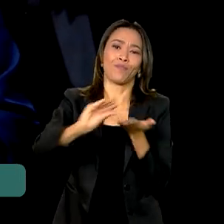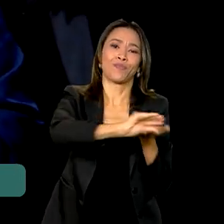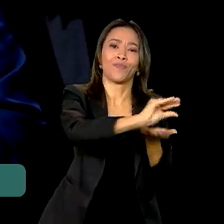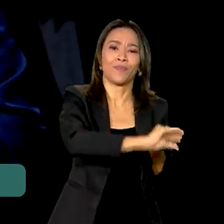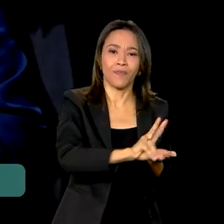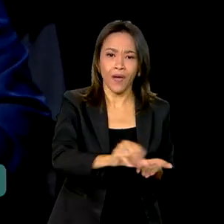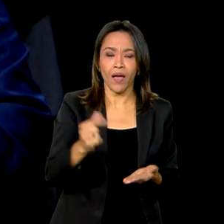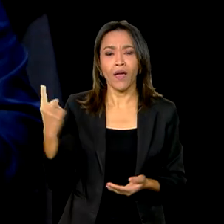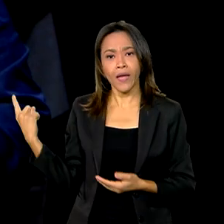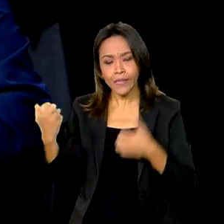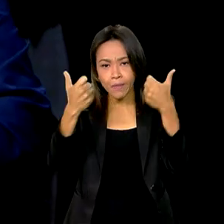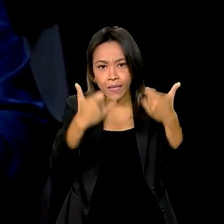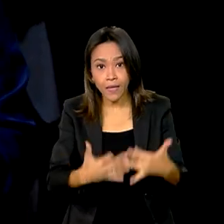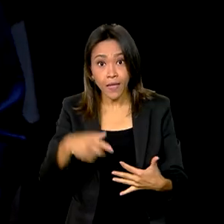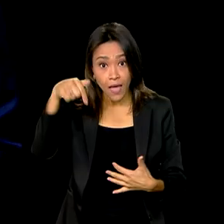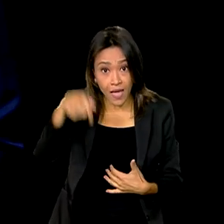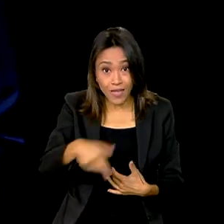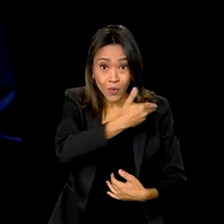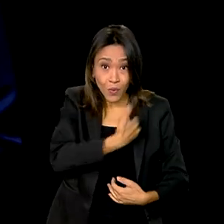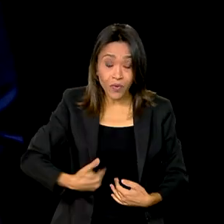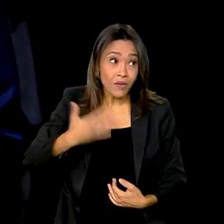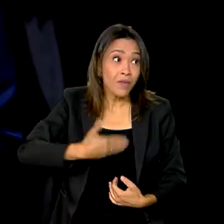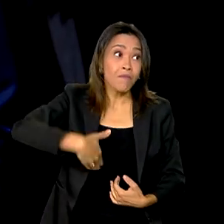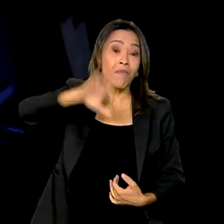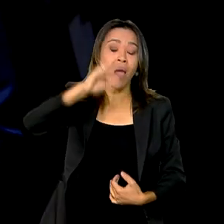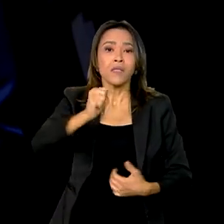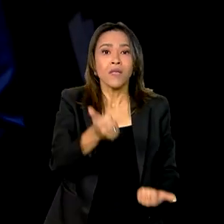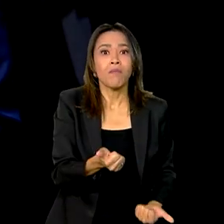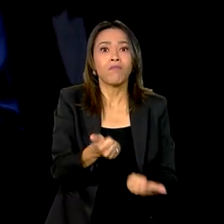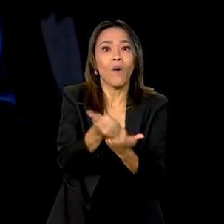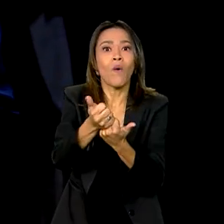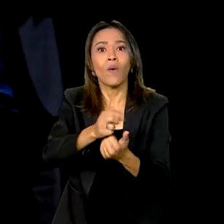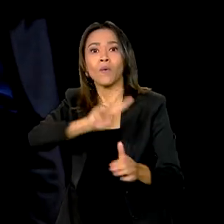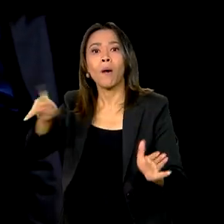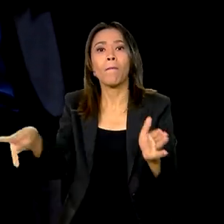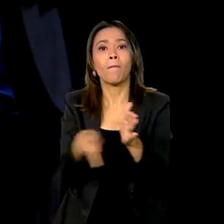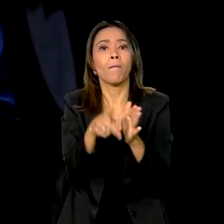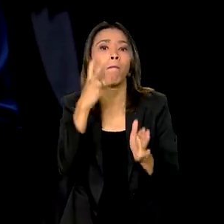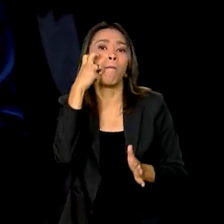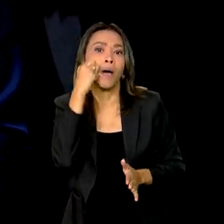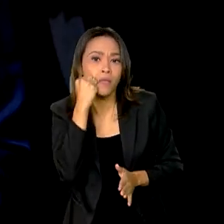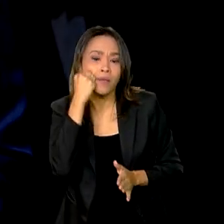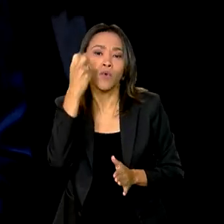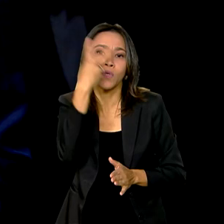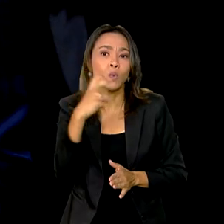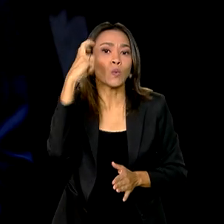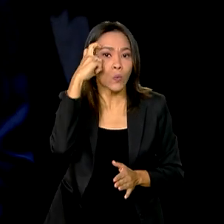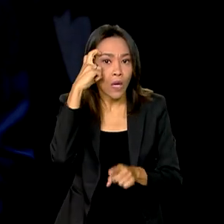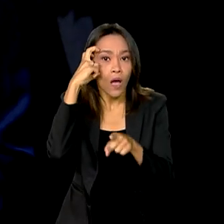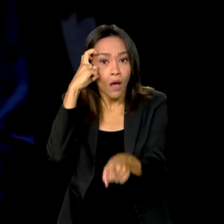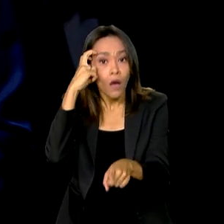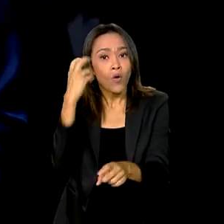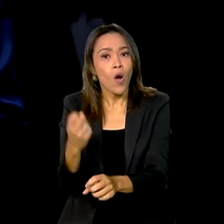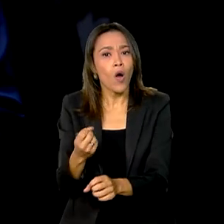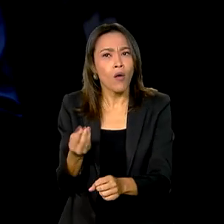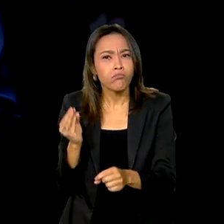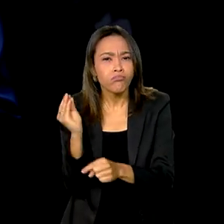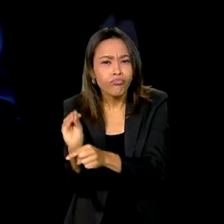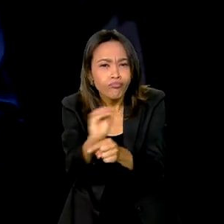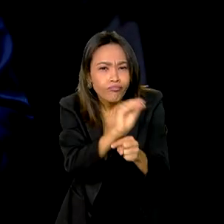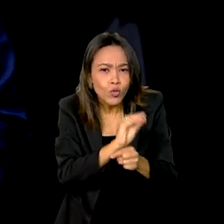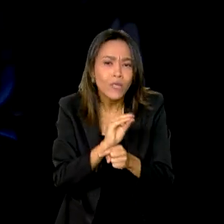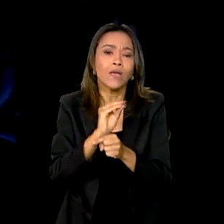que mais investiu e investe em patrimônio cultural através dessas obras, que isso gera muito